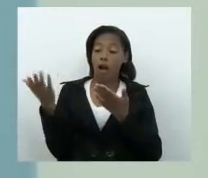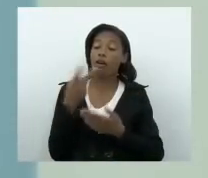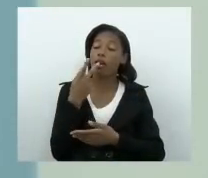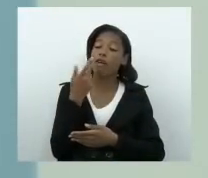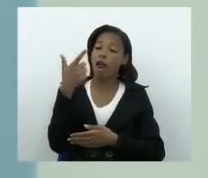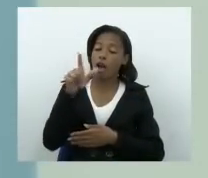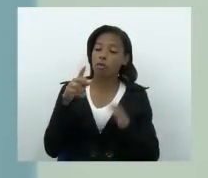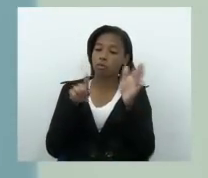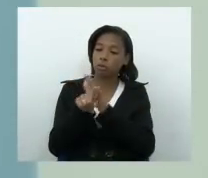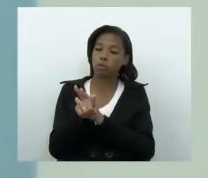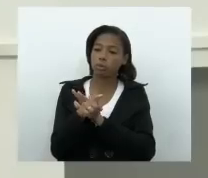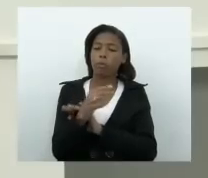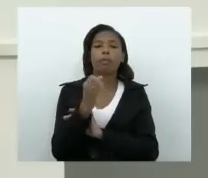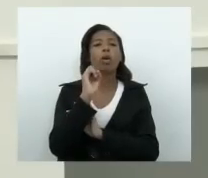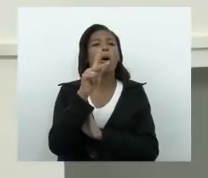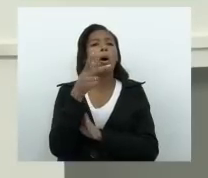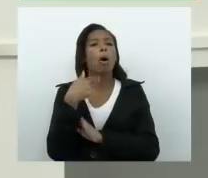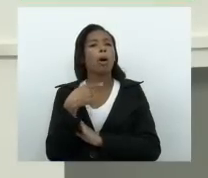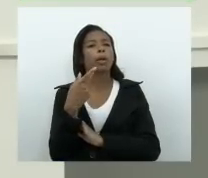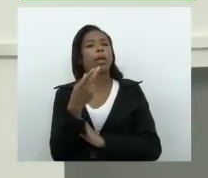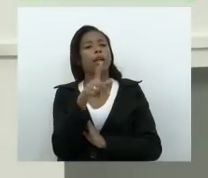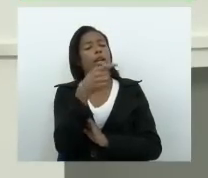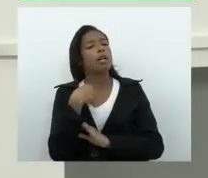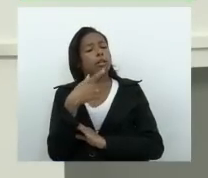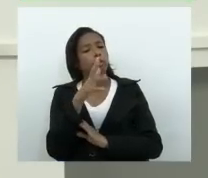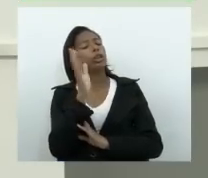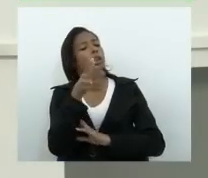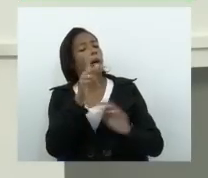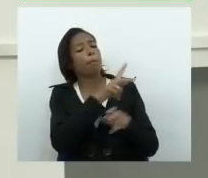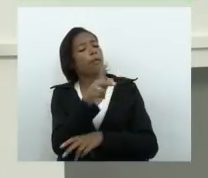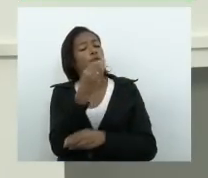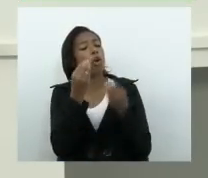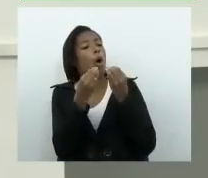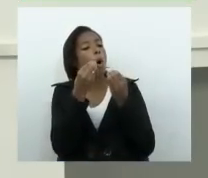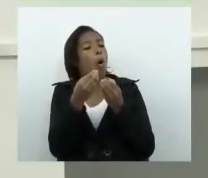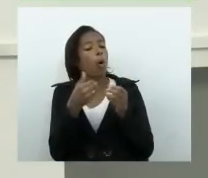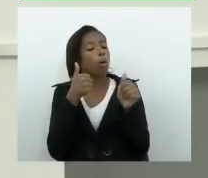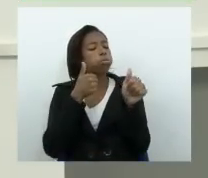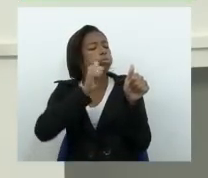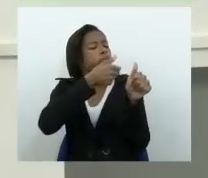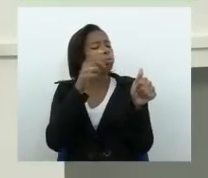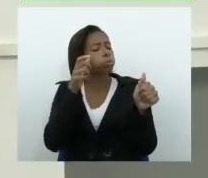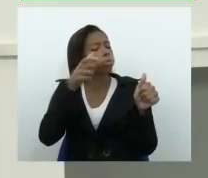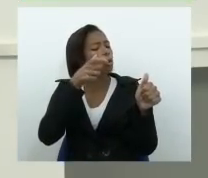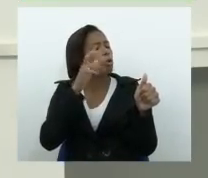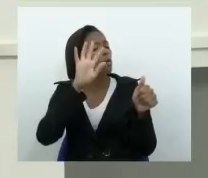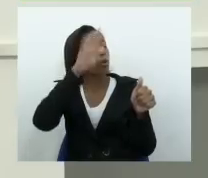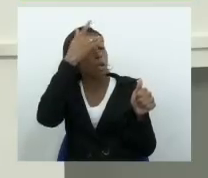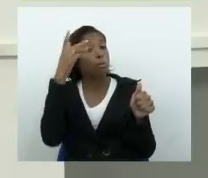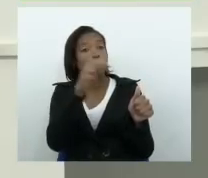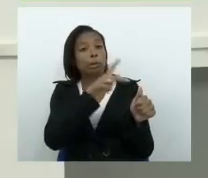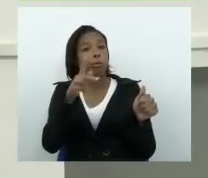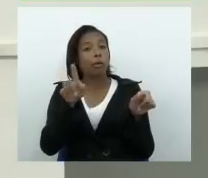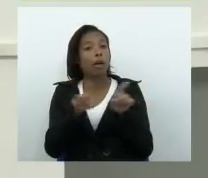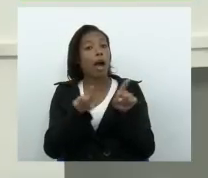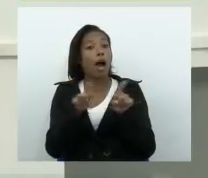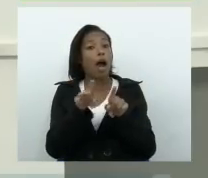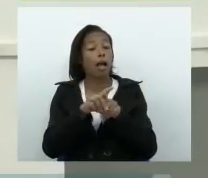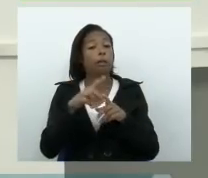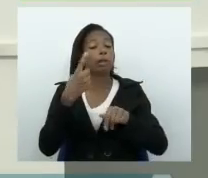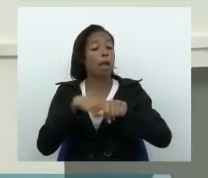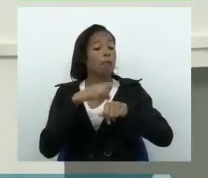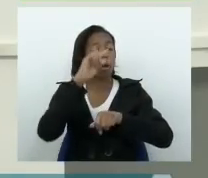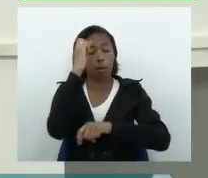sua réplica, por favor. Candidato Albertão, o senhor como professor, como é que acompanhou a polêmica envolvendo os professores municipais, a questão da carga